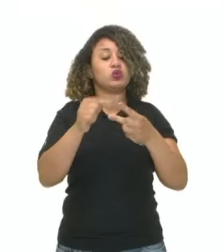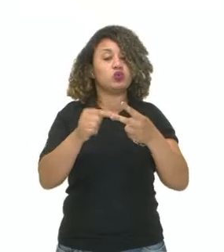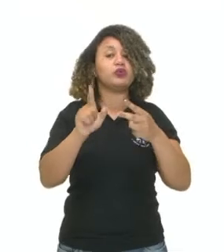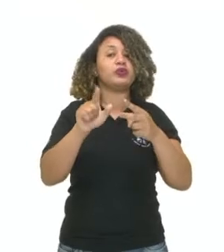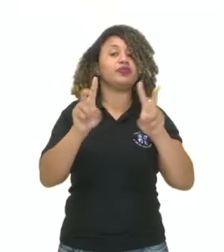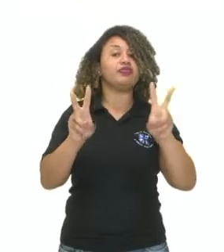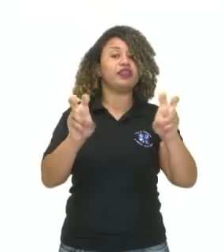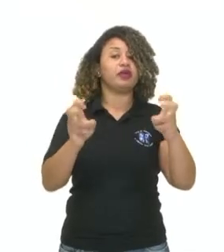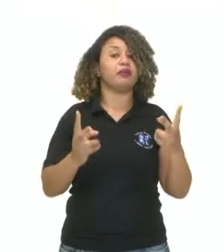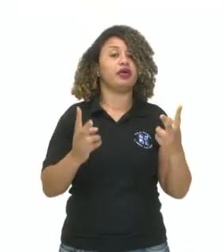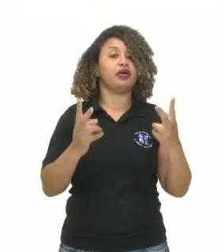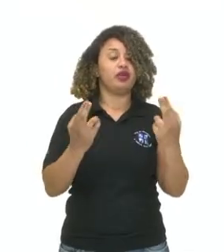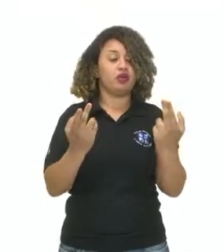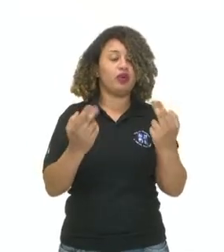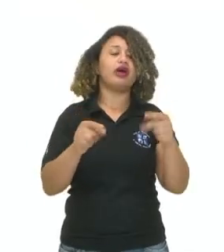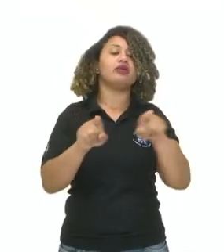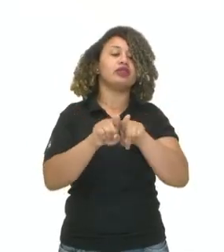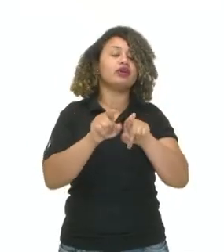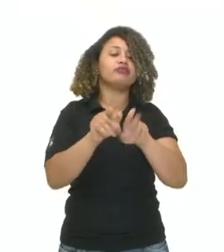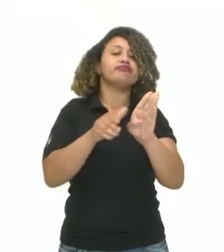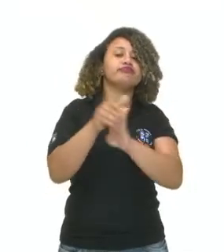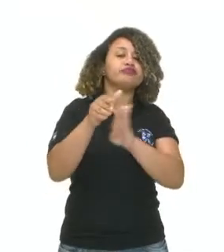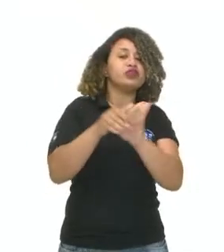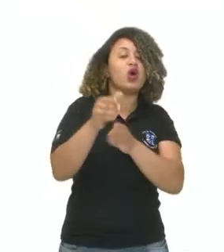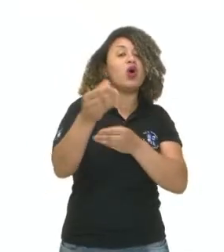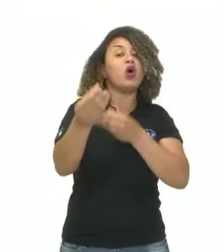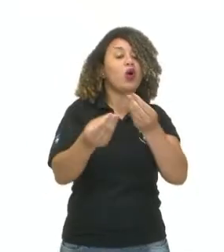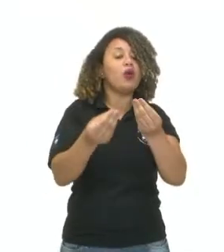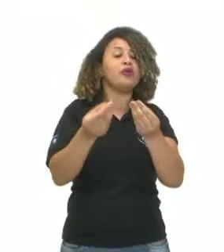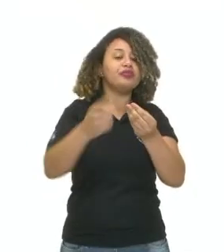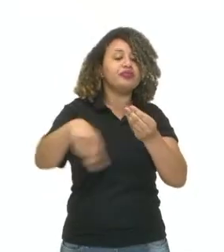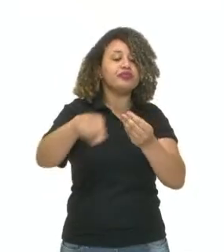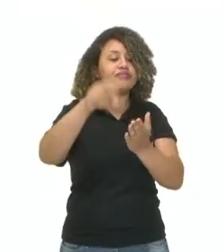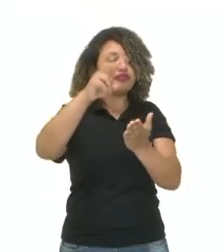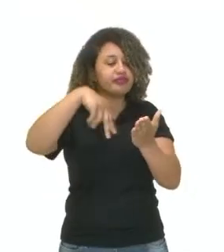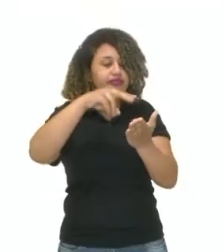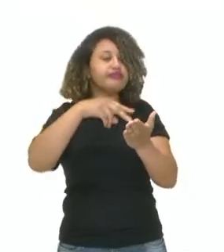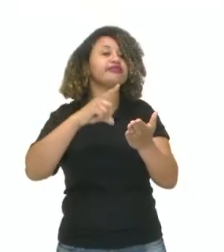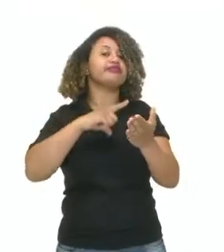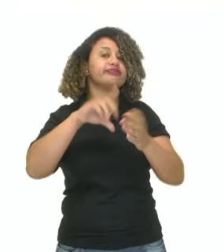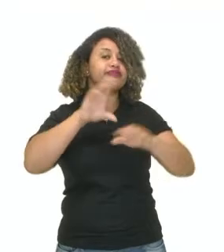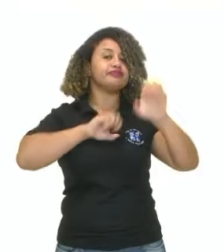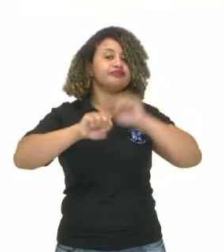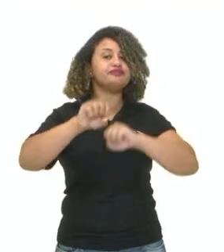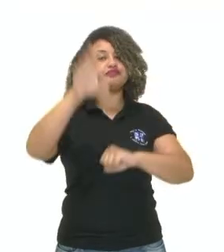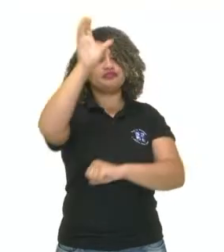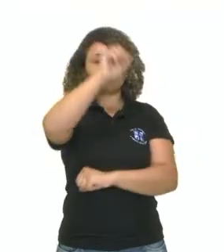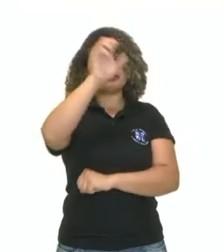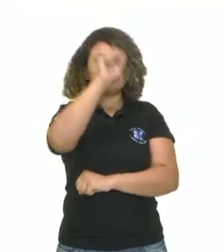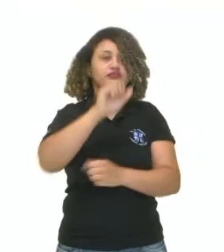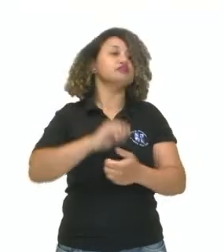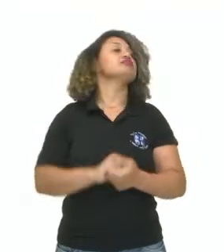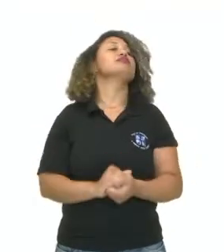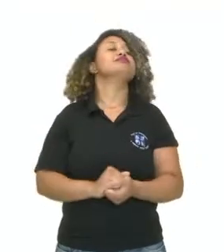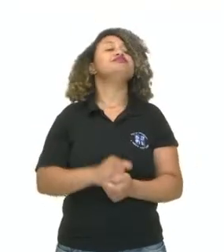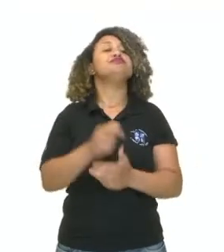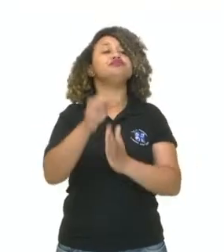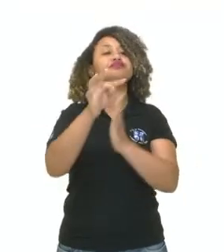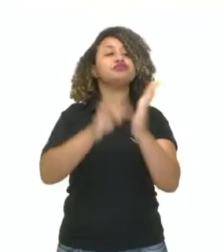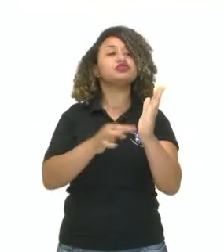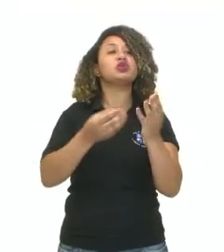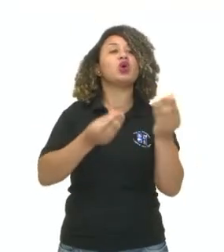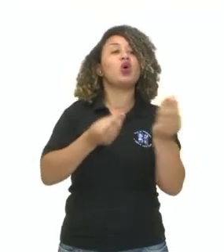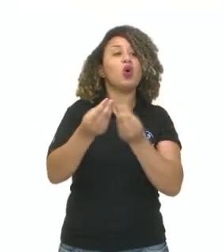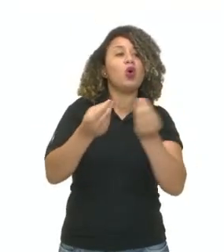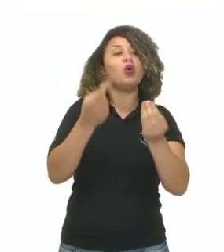trazem algumas orientações informando o leitor. Agora, pensando juntos. O texto, um guia de como